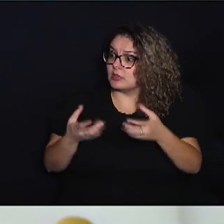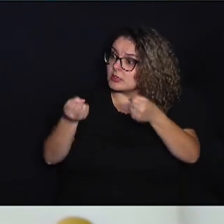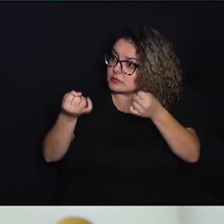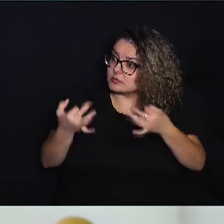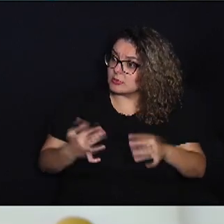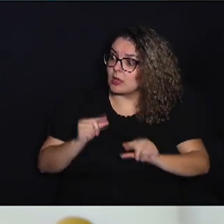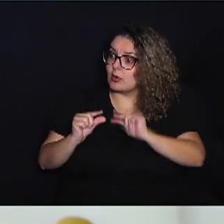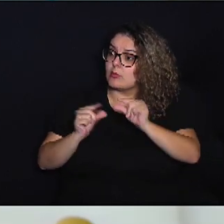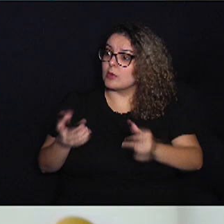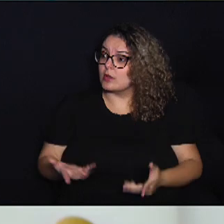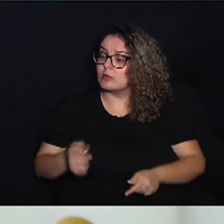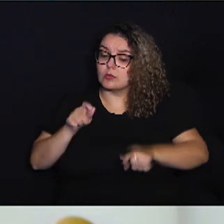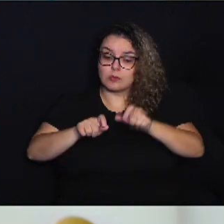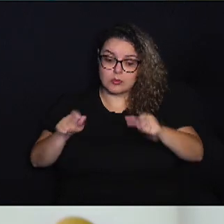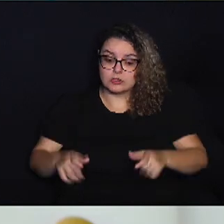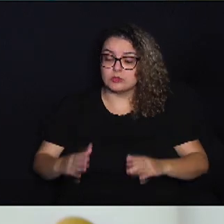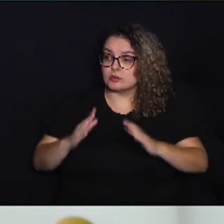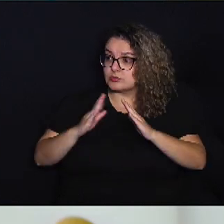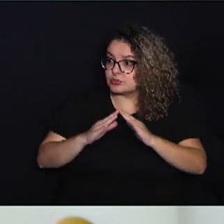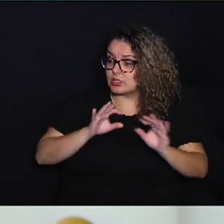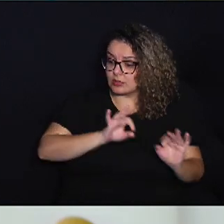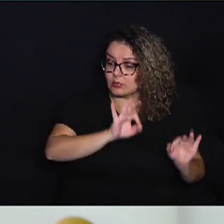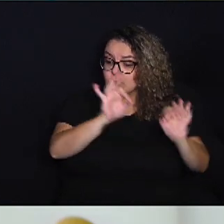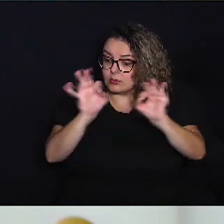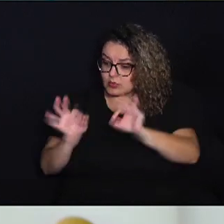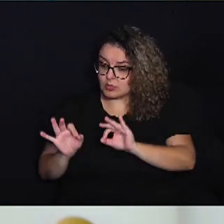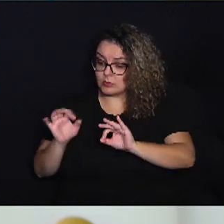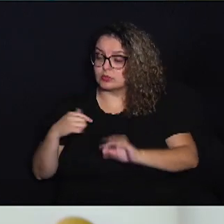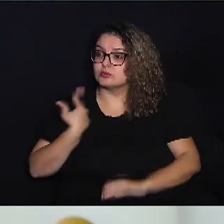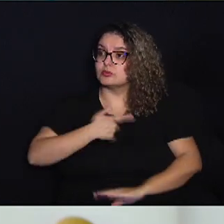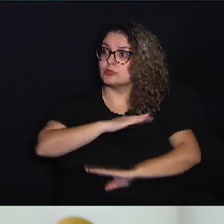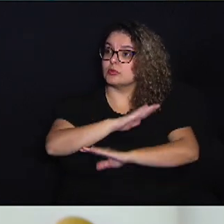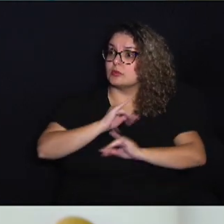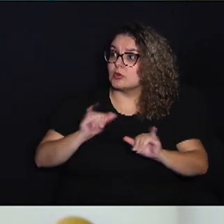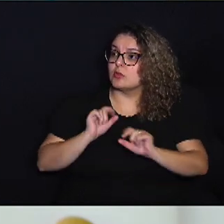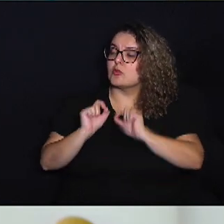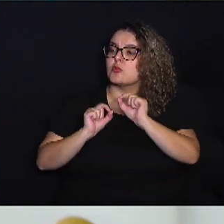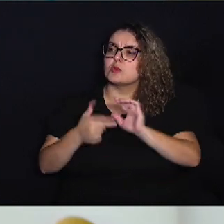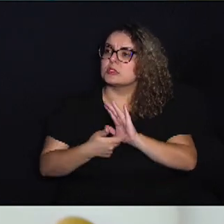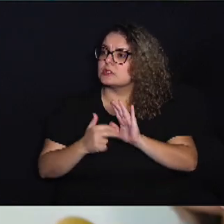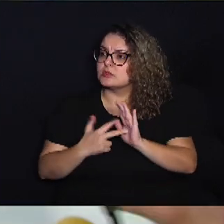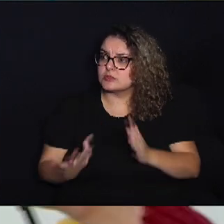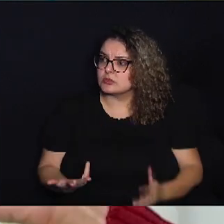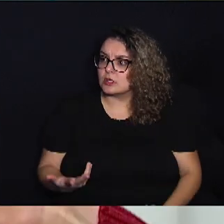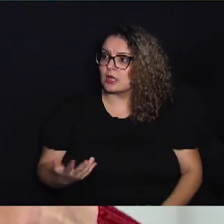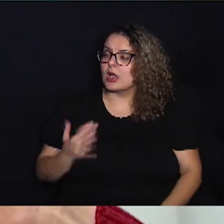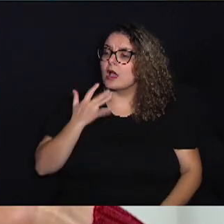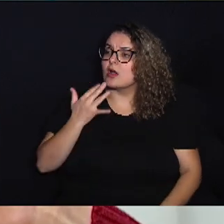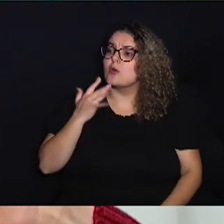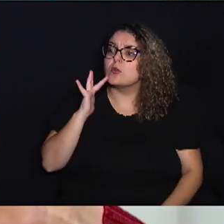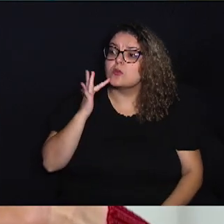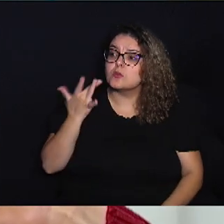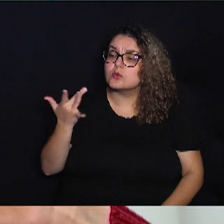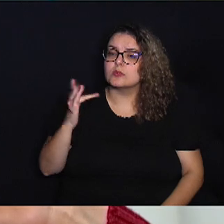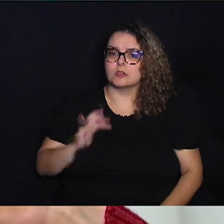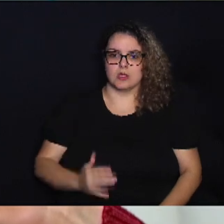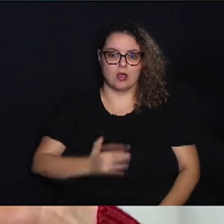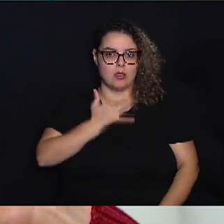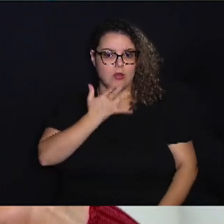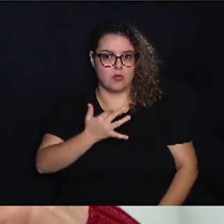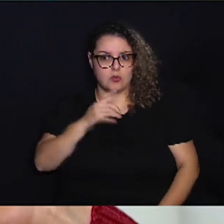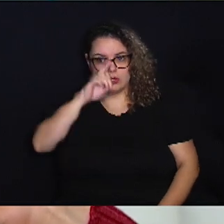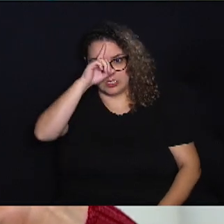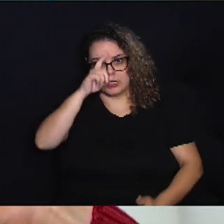um pouquinho, né, para o pessoal de casa que está acompanhando o nosso jornal, o que significa a cor dourada. A cor dourada foi